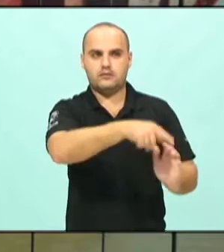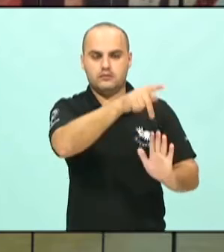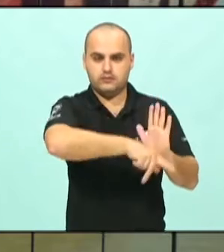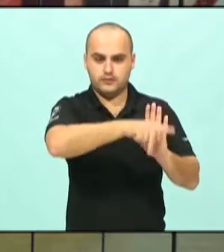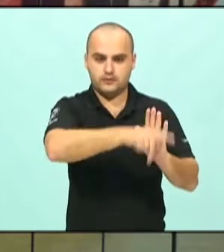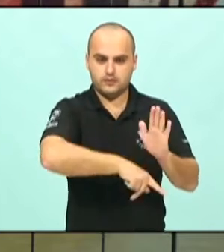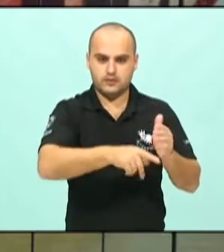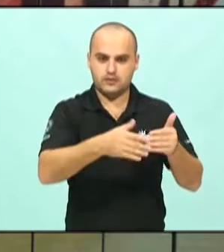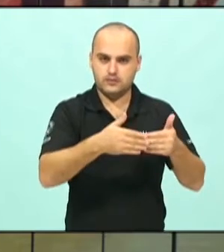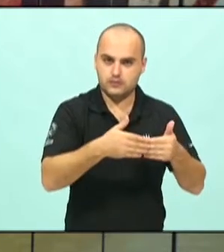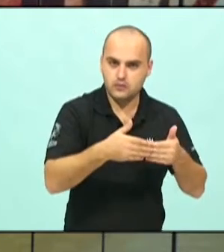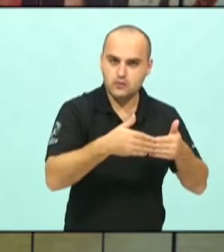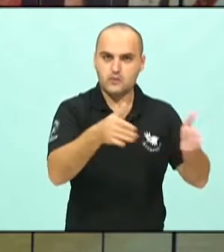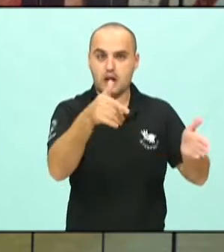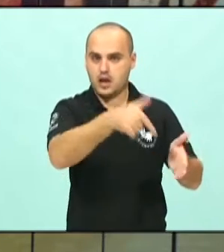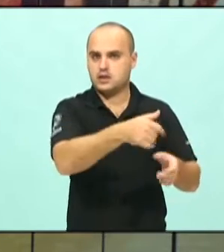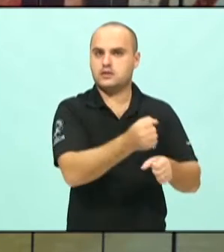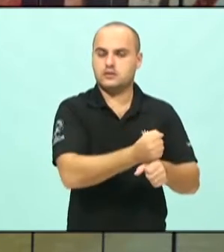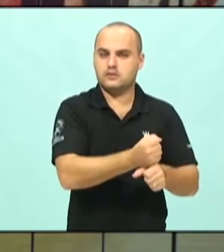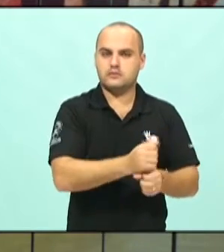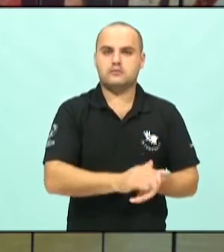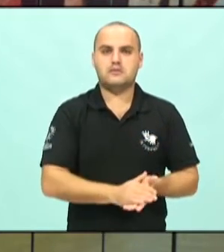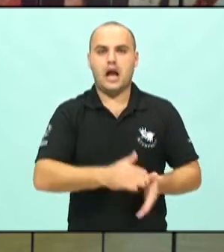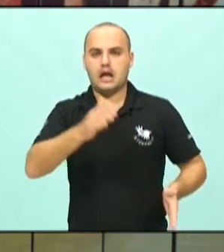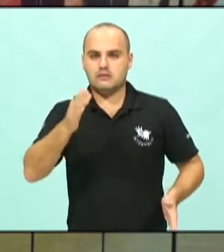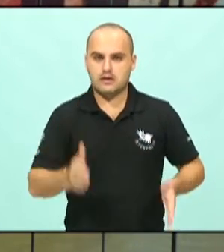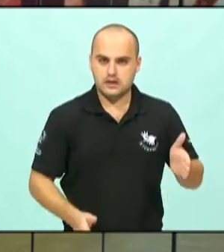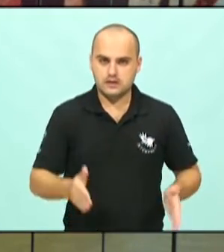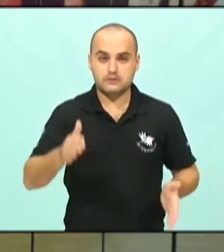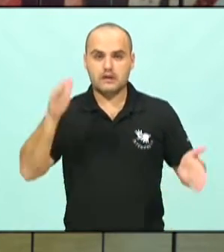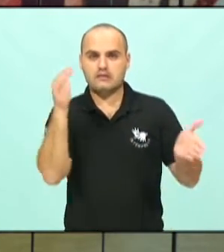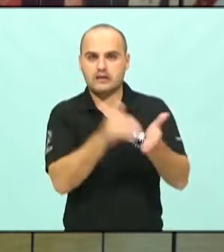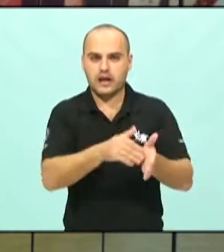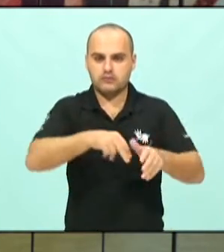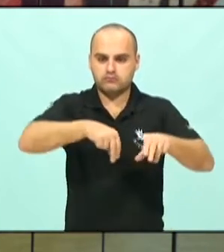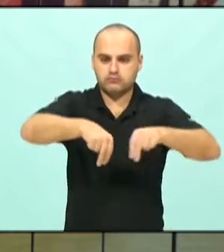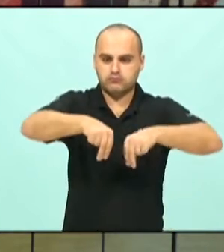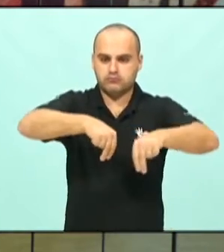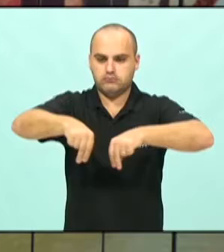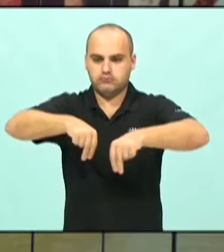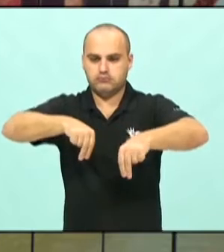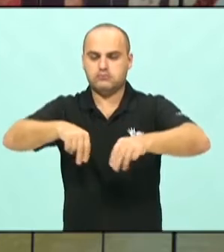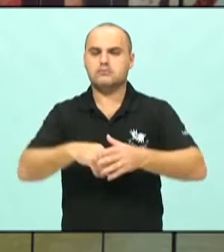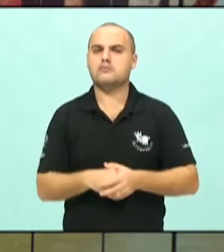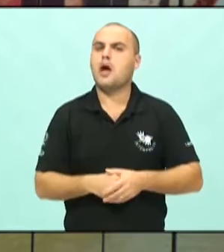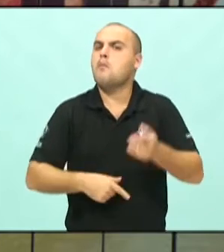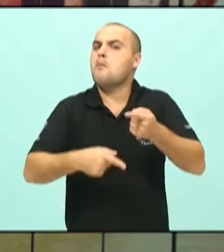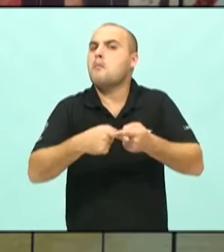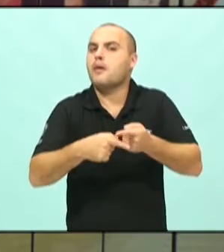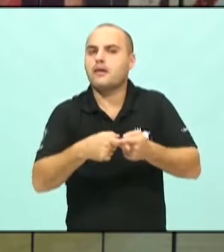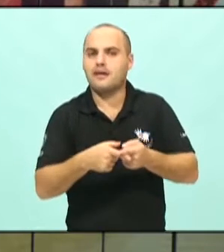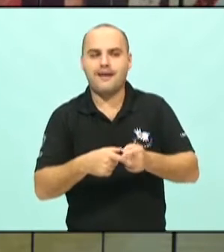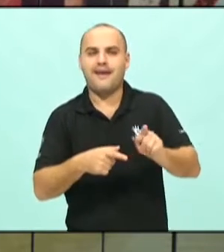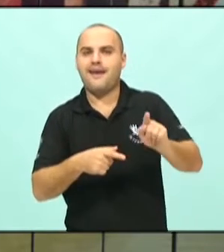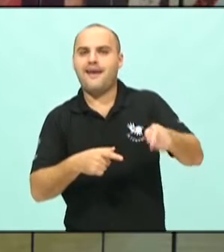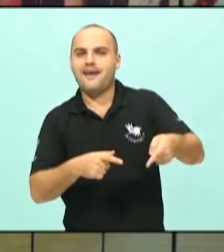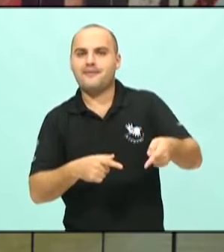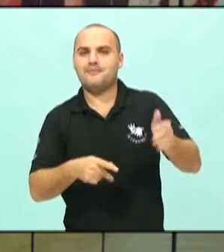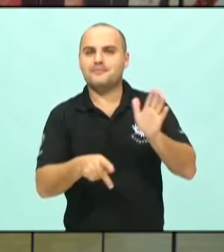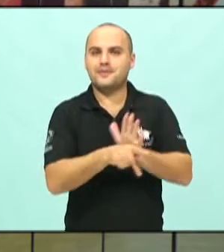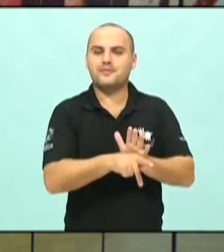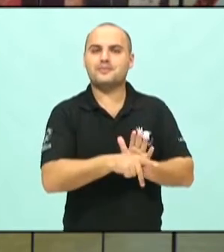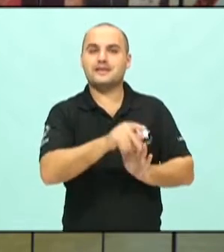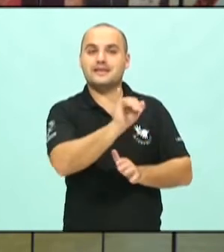gente que lançou esse ano, tá? Desde o atletismo até o xadrez. Por quê? Porque são as modalidades que Itajaí